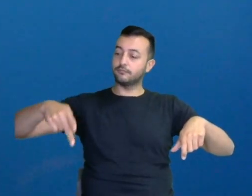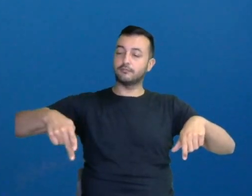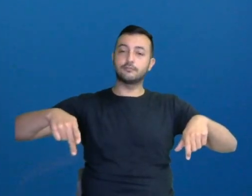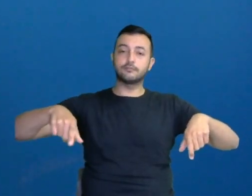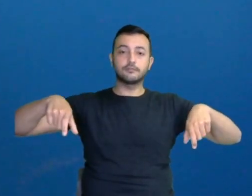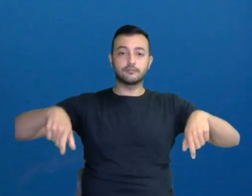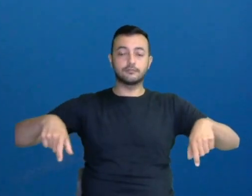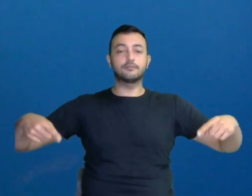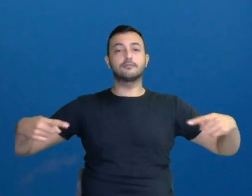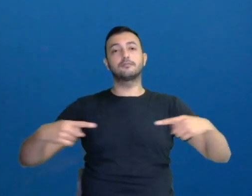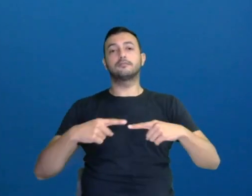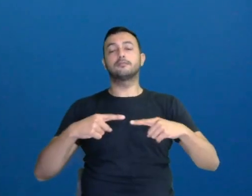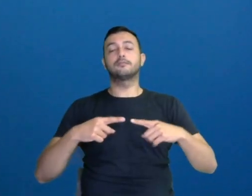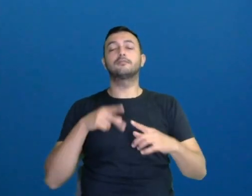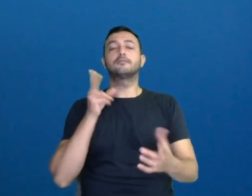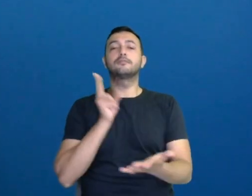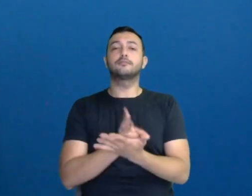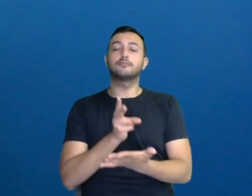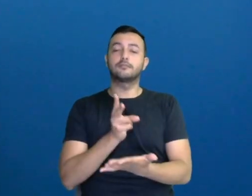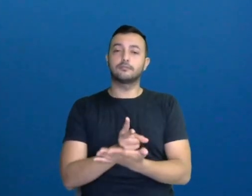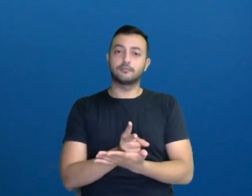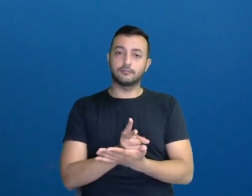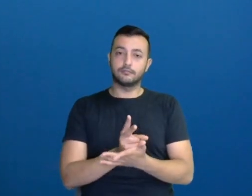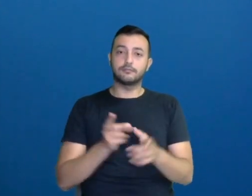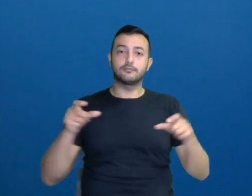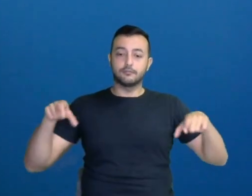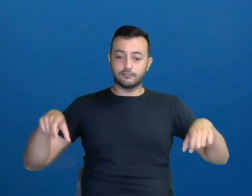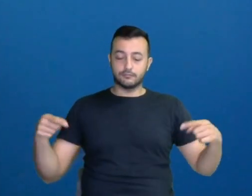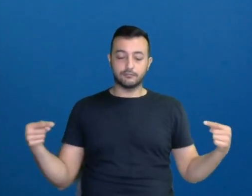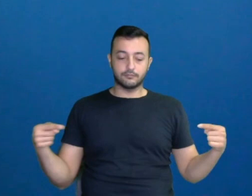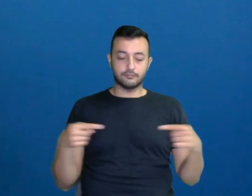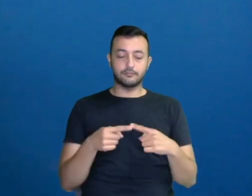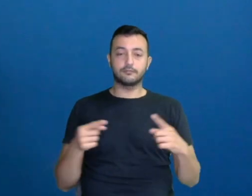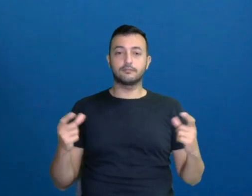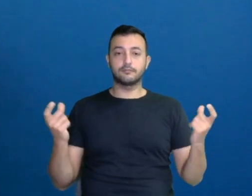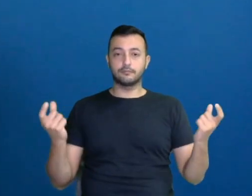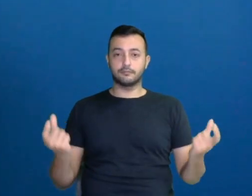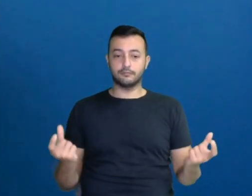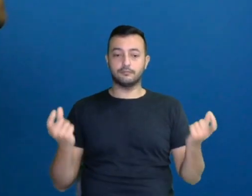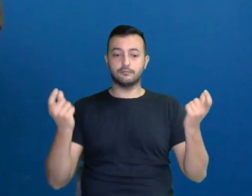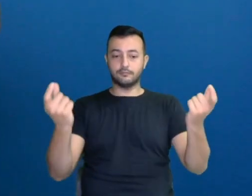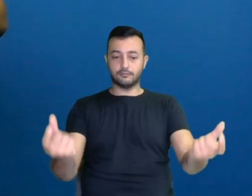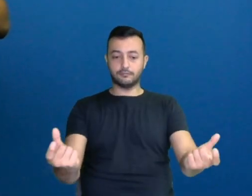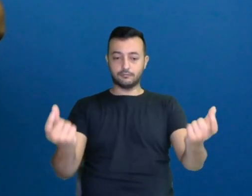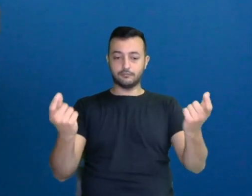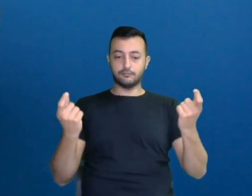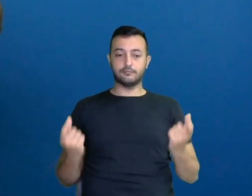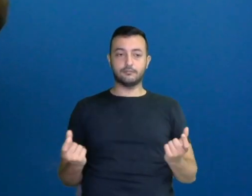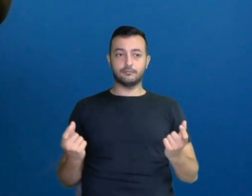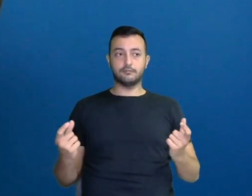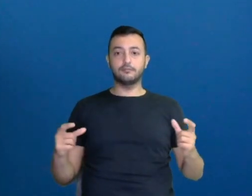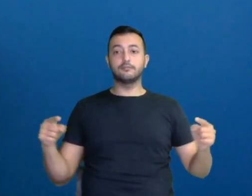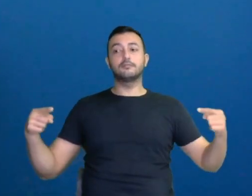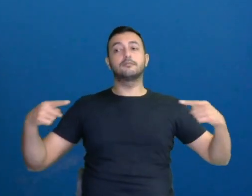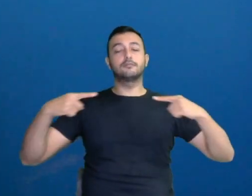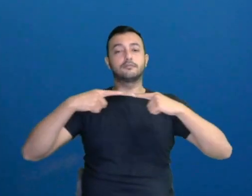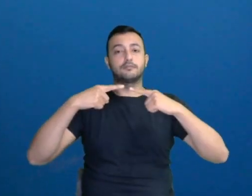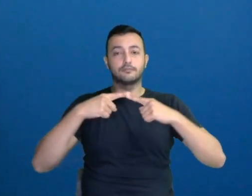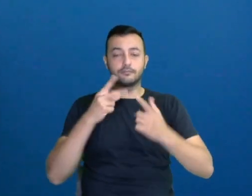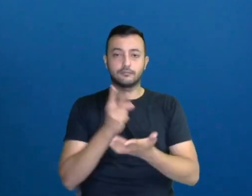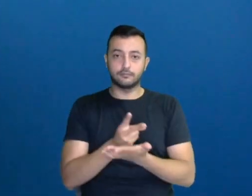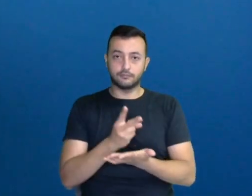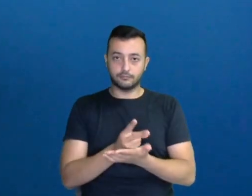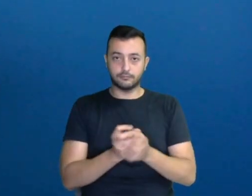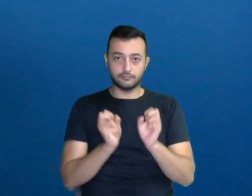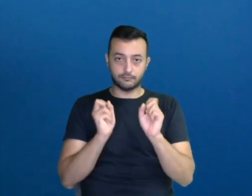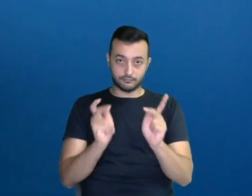A questão é sempre colocar pares, né, de segmentos que estejam relacionados, que sejam